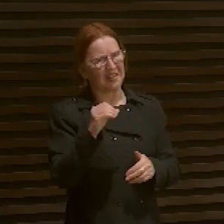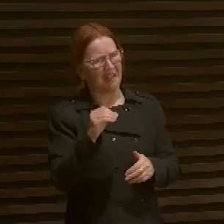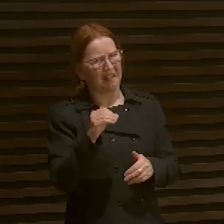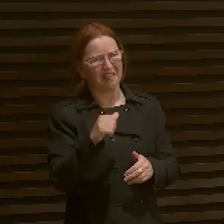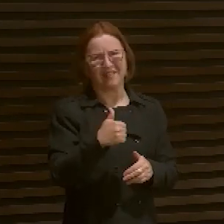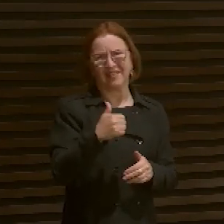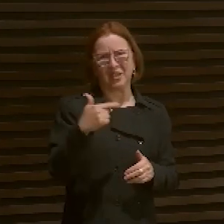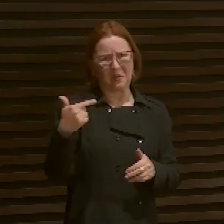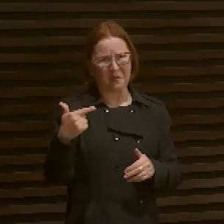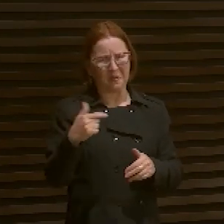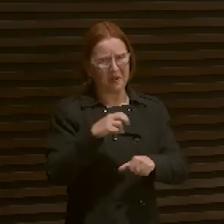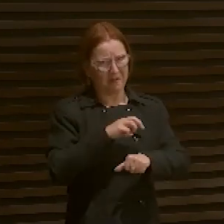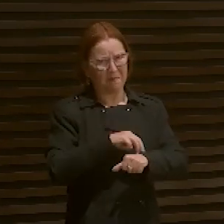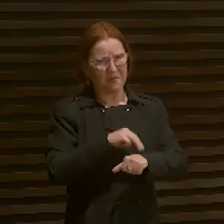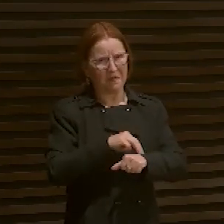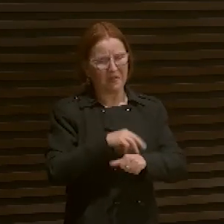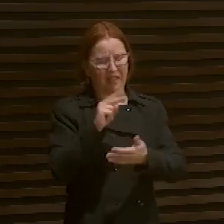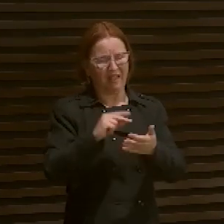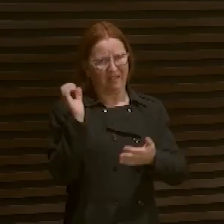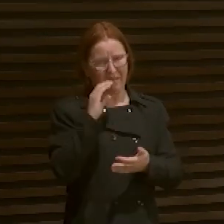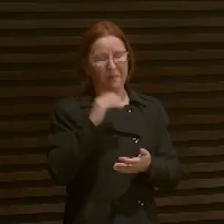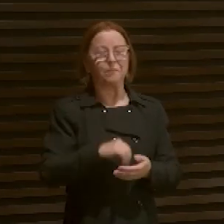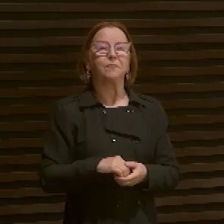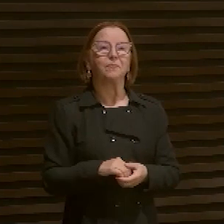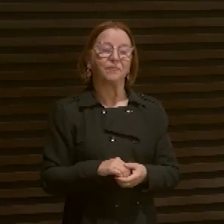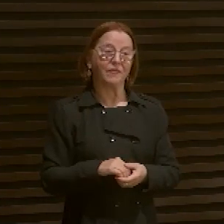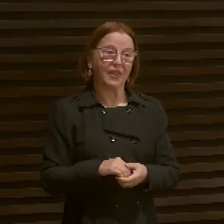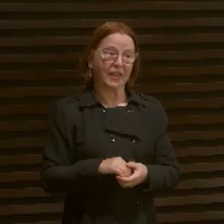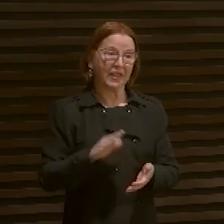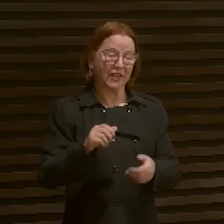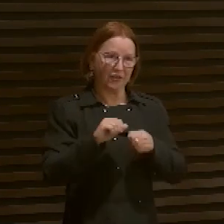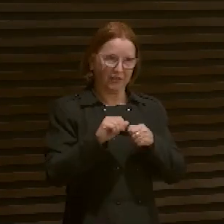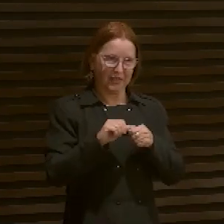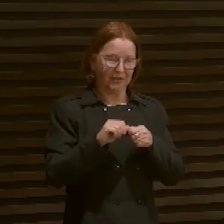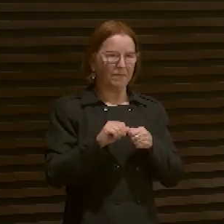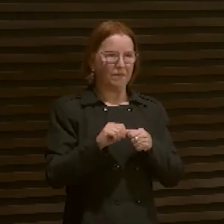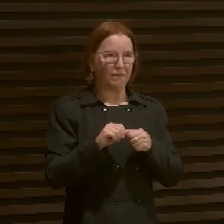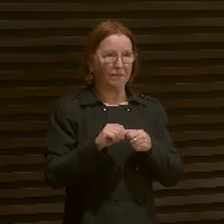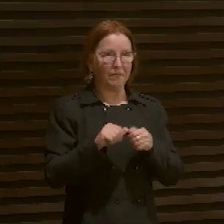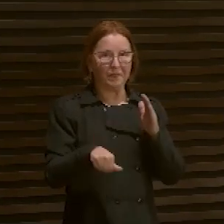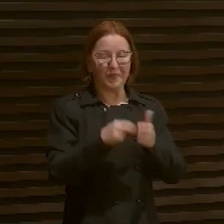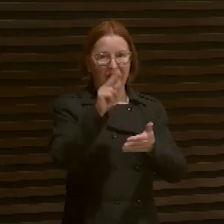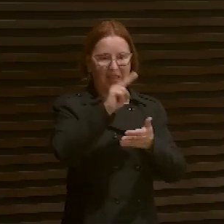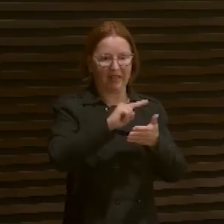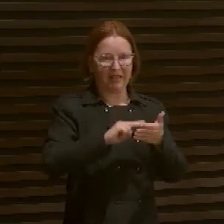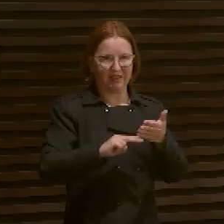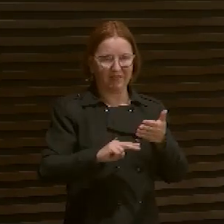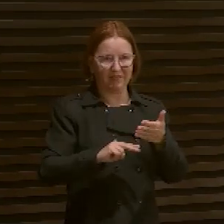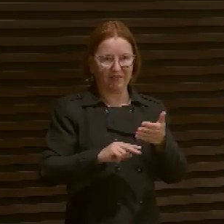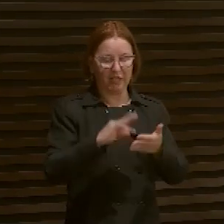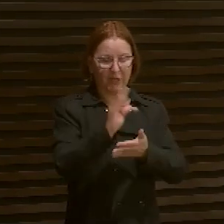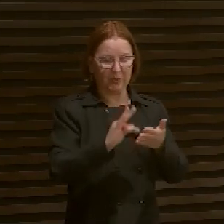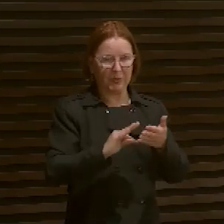consegue ler, tá bom? Eu vou fazer então, como a gente costuma fazer, uma primeira leitura do texto